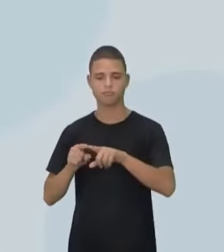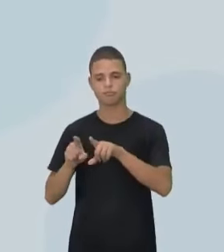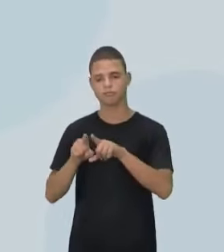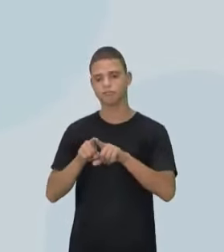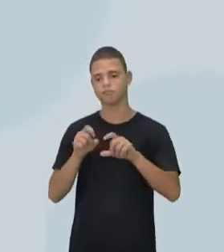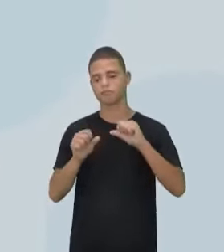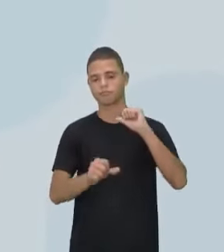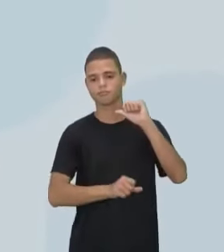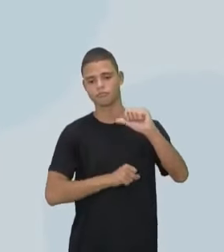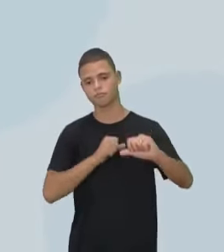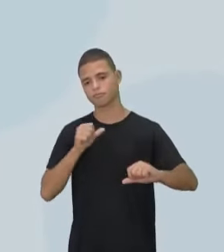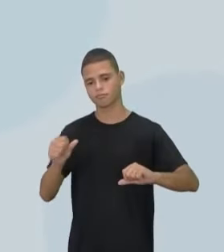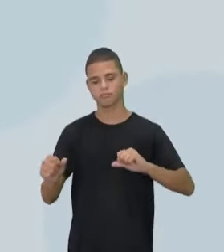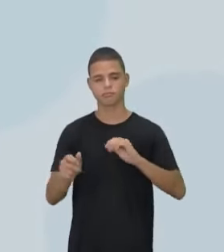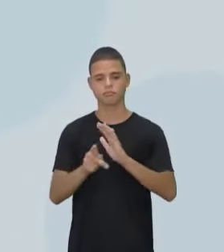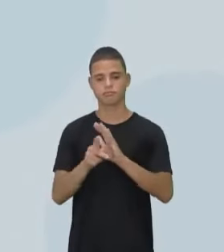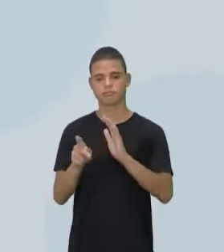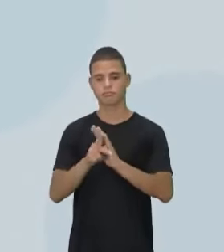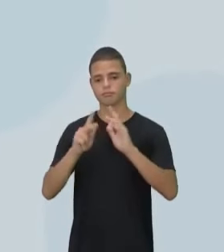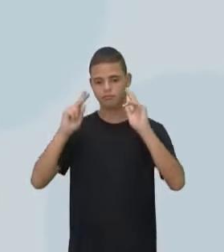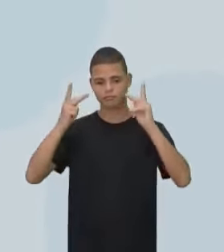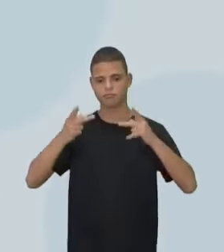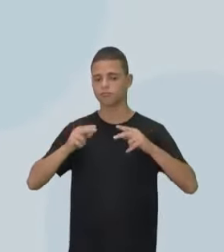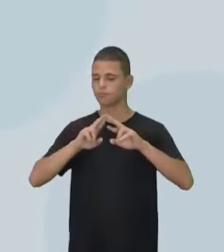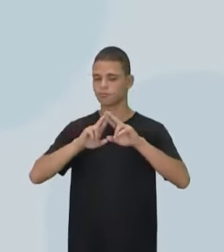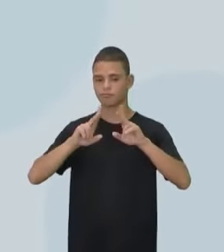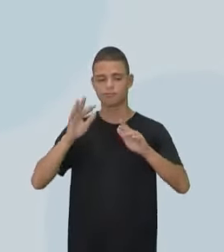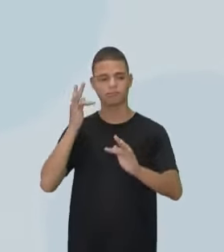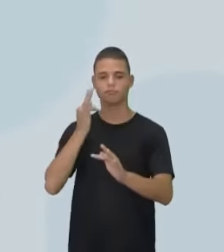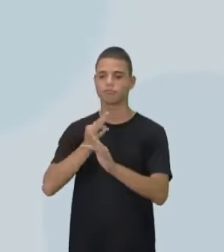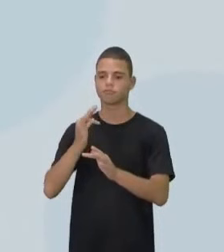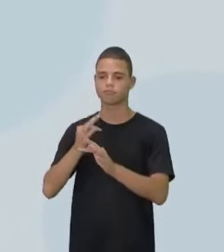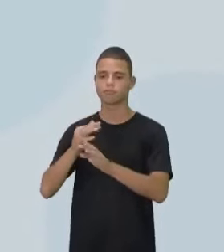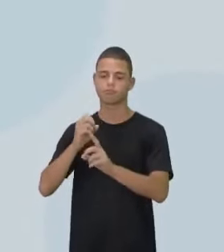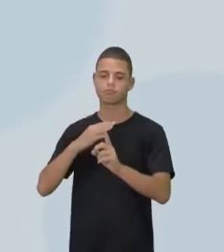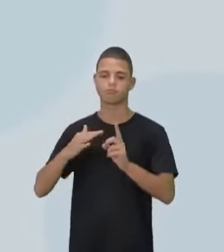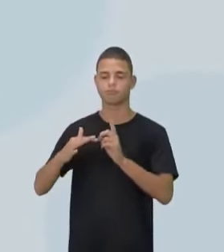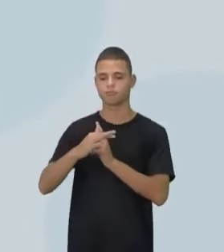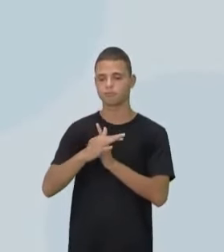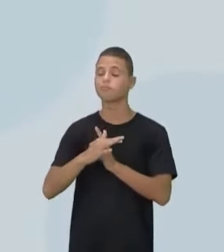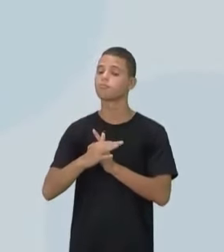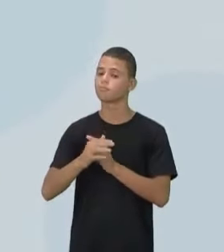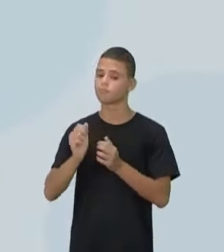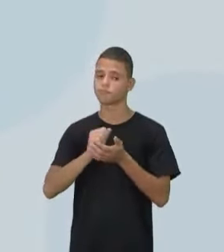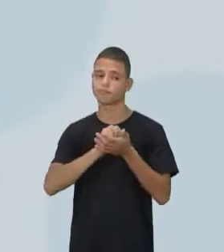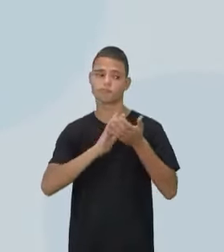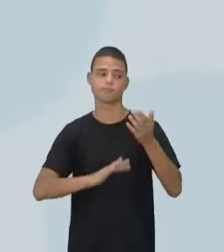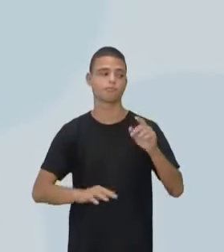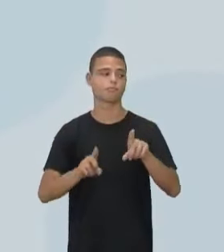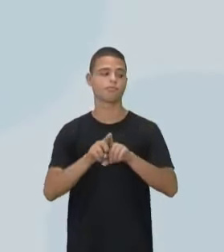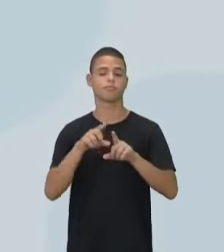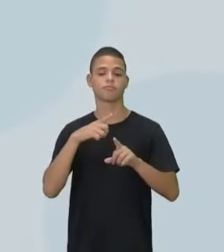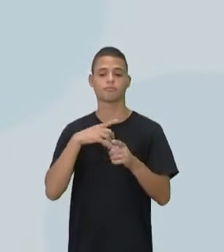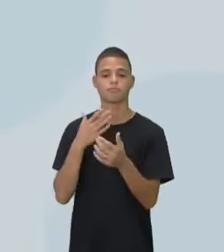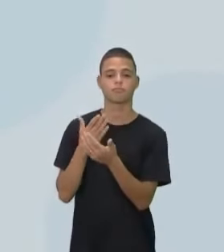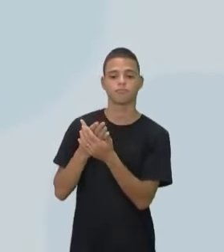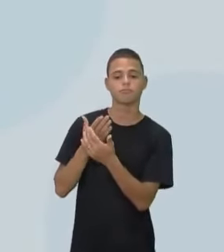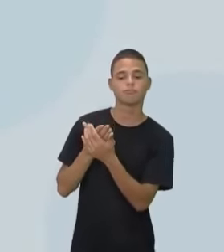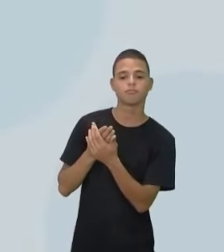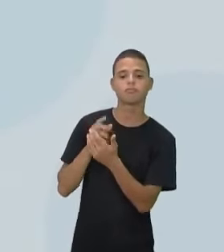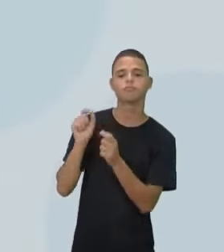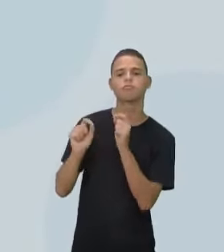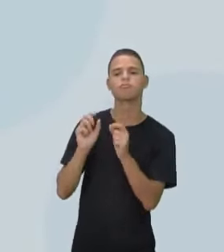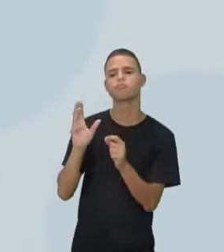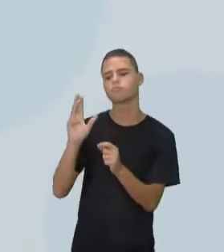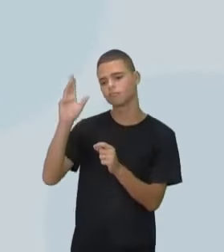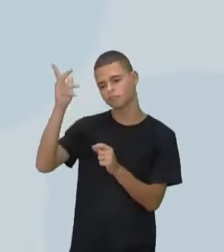transformações antrópicas no meio físico em diferentes sociedades. Nessa atividade, eles trazem, inclusive, o estudo de caso sobre o que aconteceu